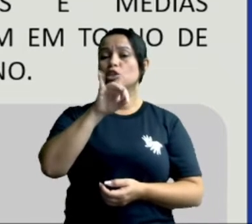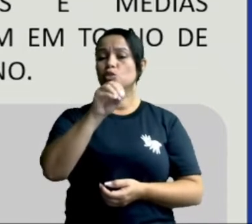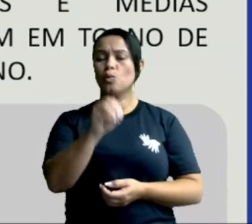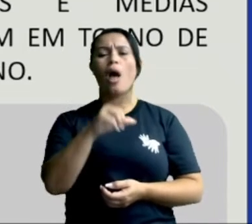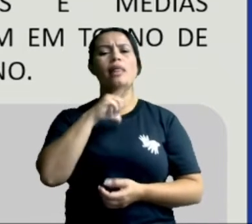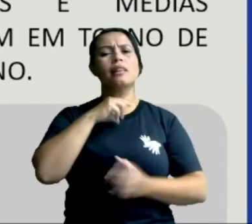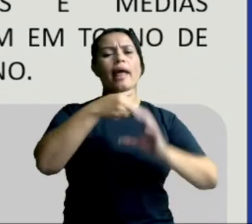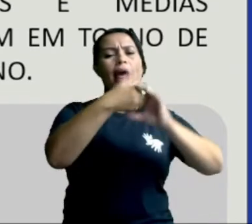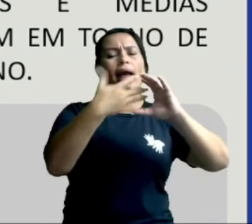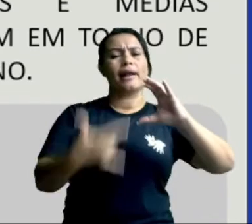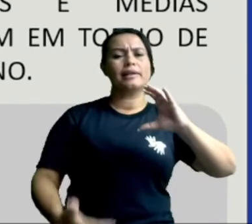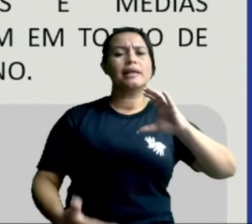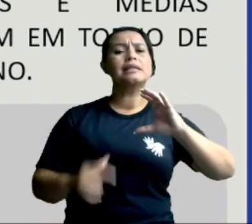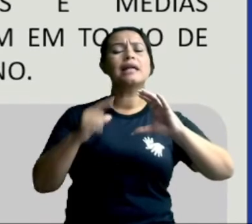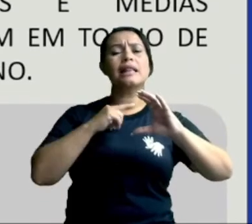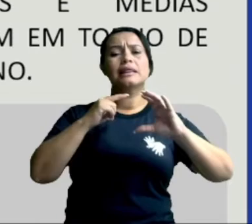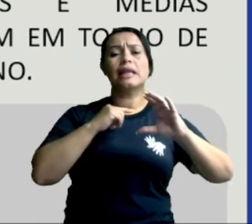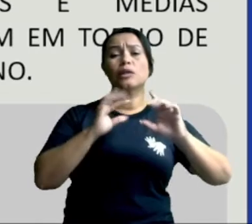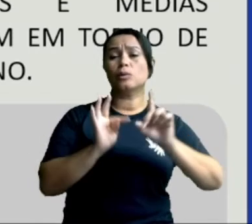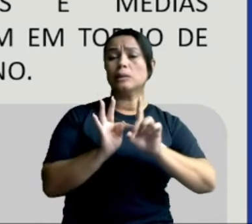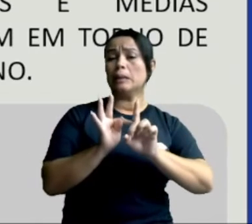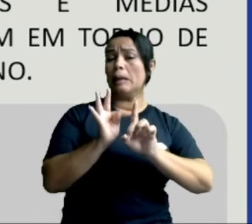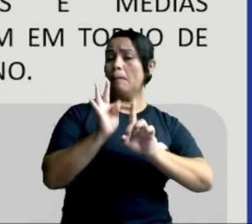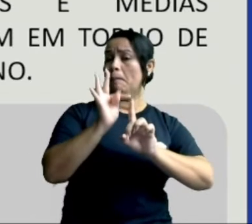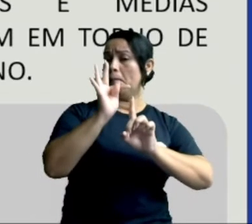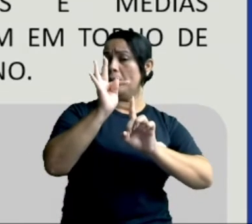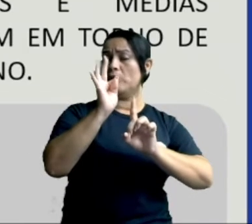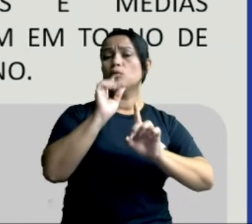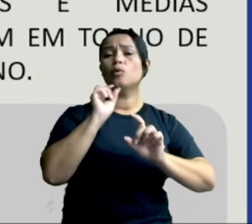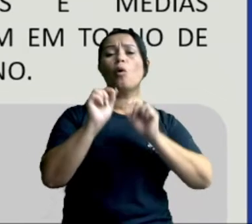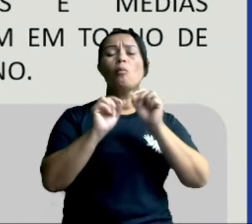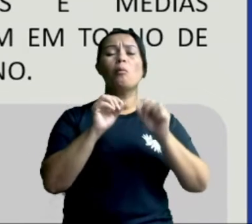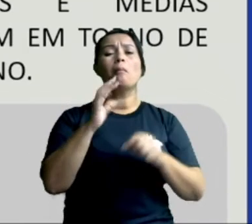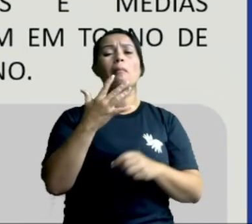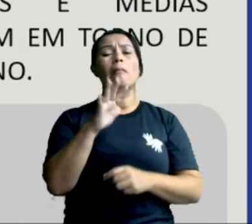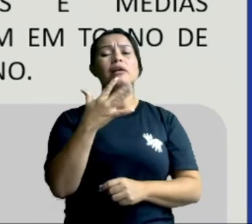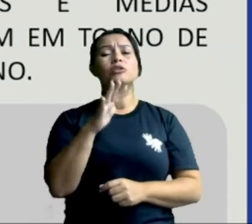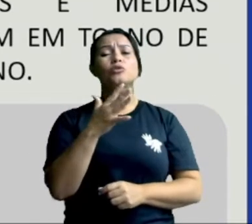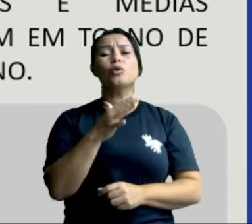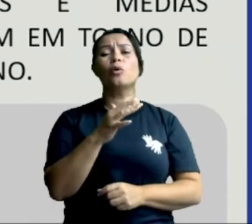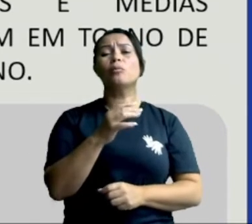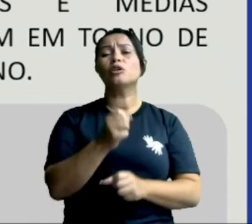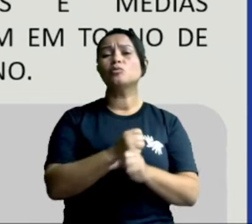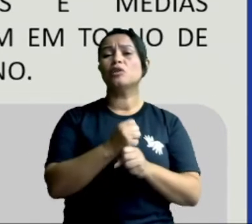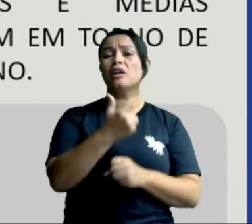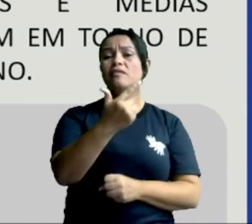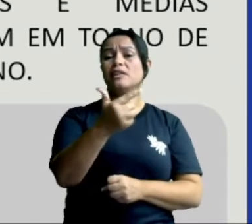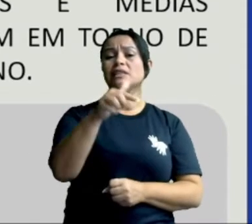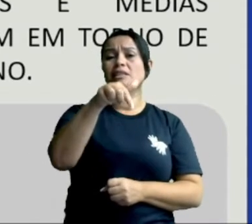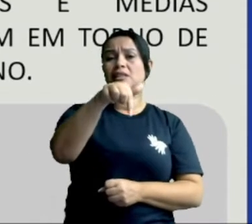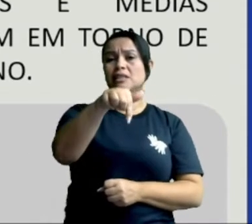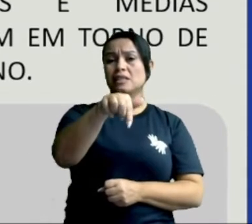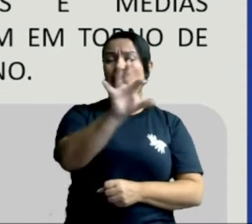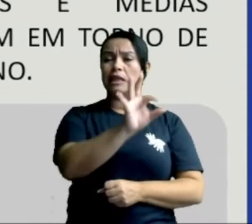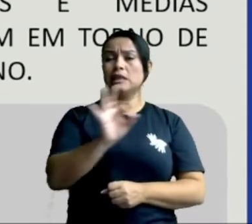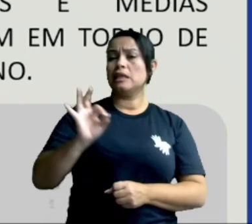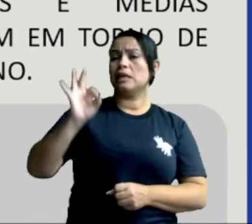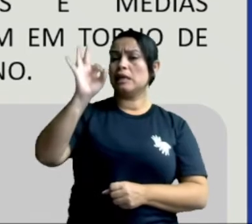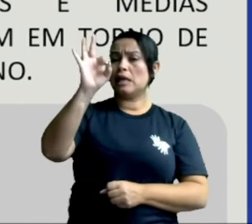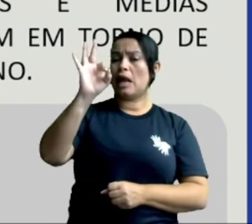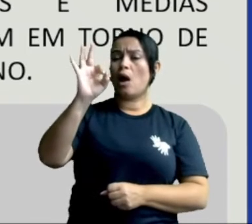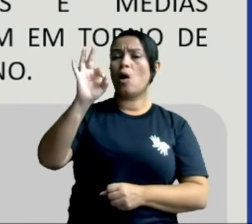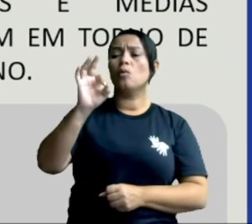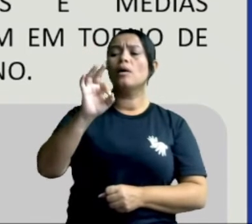caracteriza-se pela presença de altas temperaturas com médias anuais em torno de 27 graus tem uma